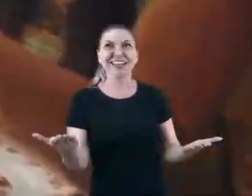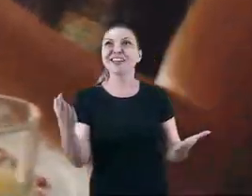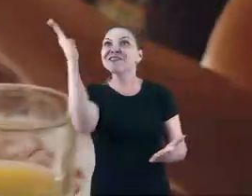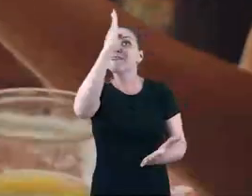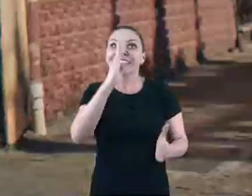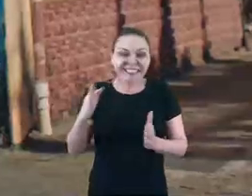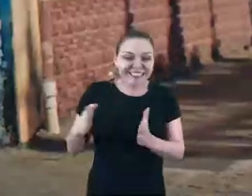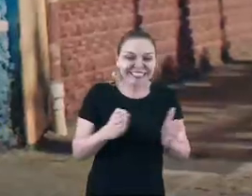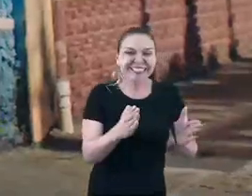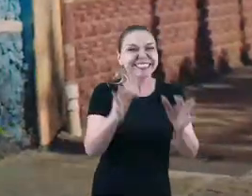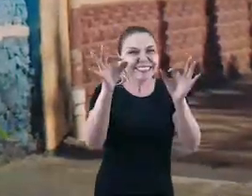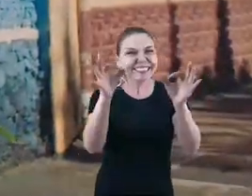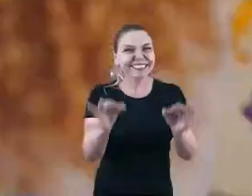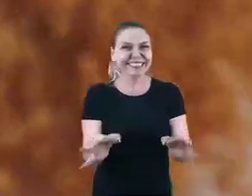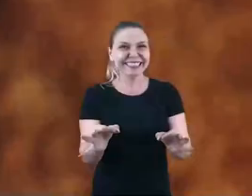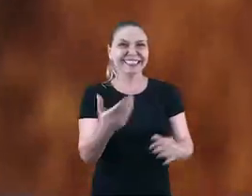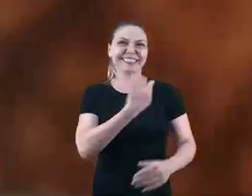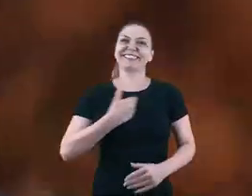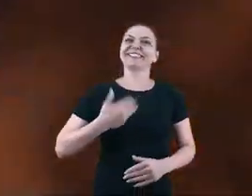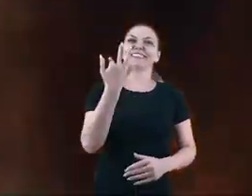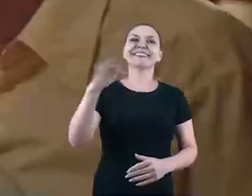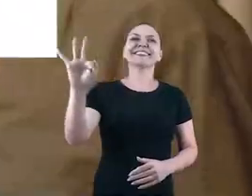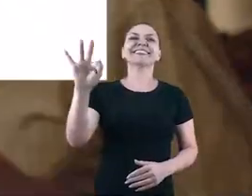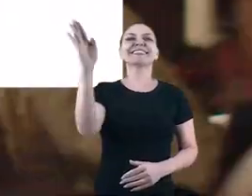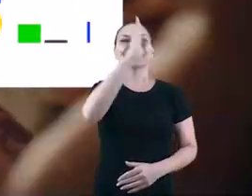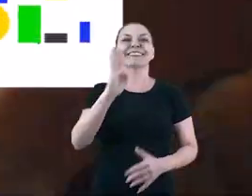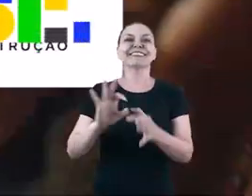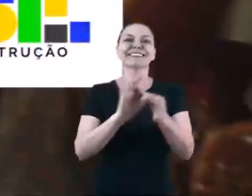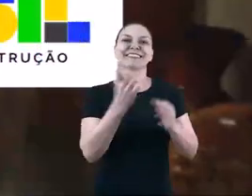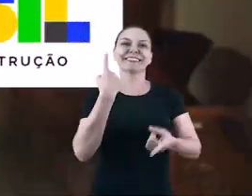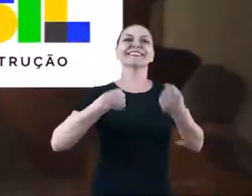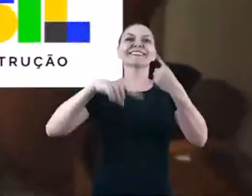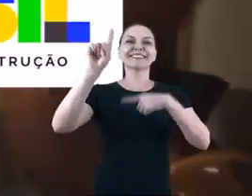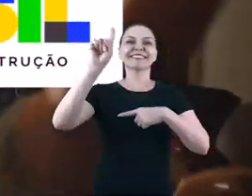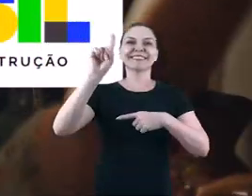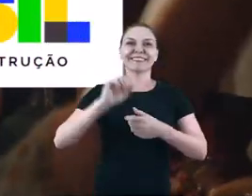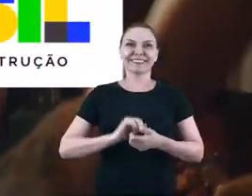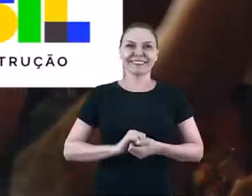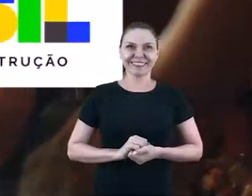Brasil no rumo certo. Governo Federal, Brasil, União e Reconstrução.